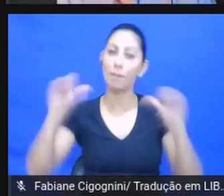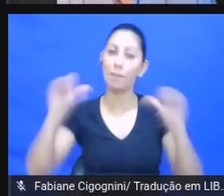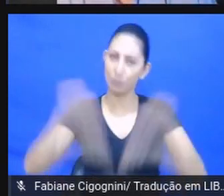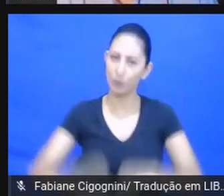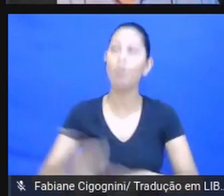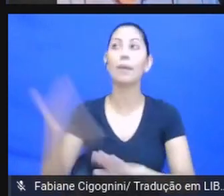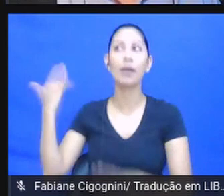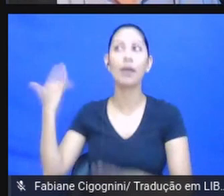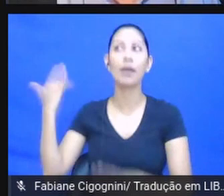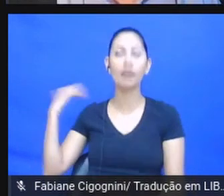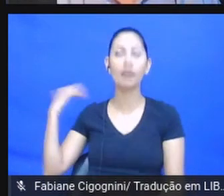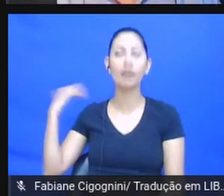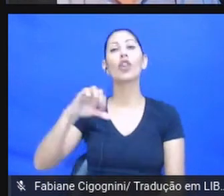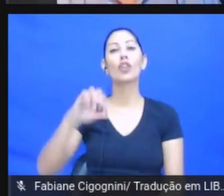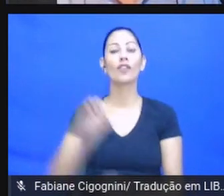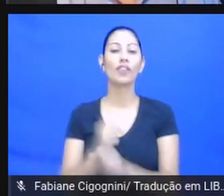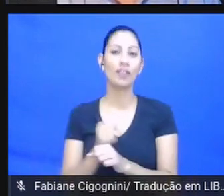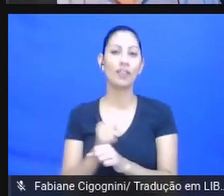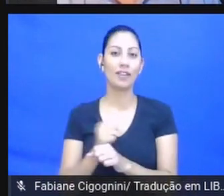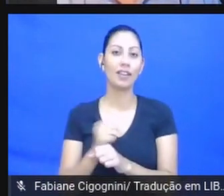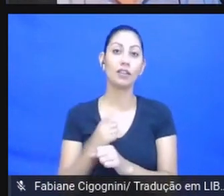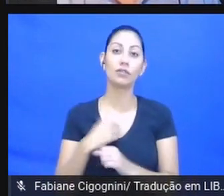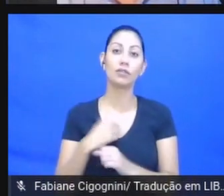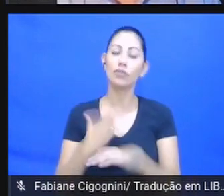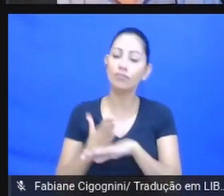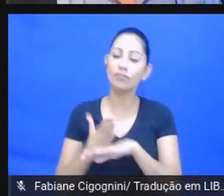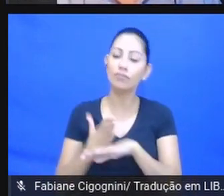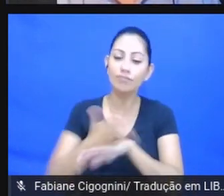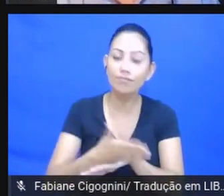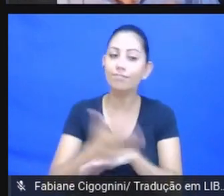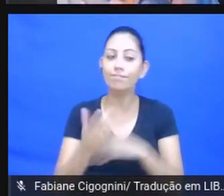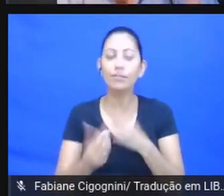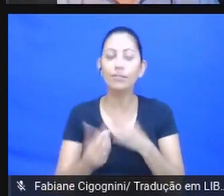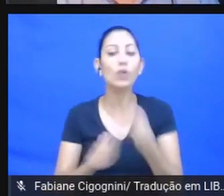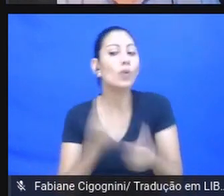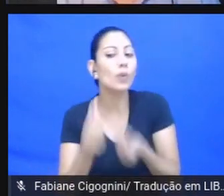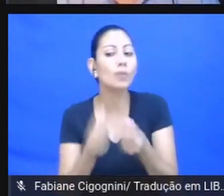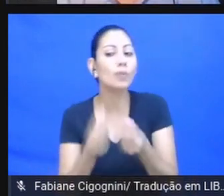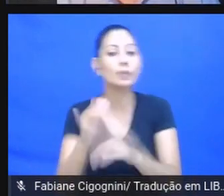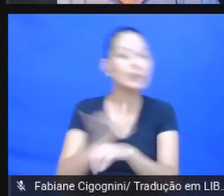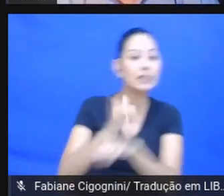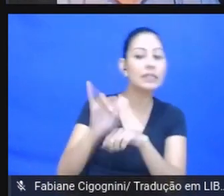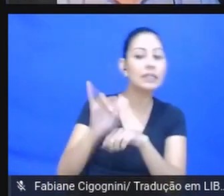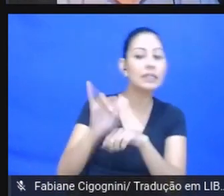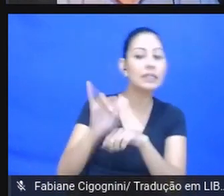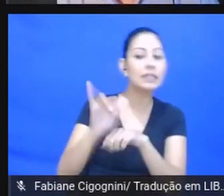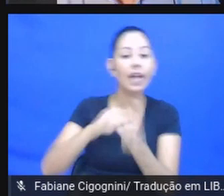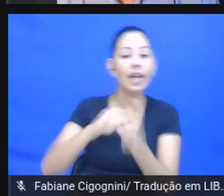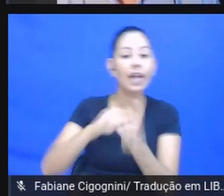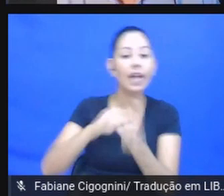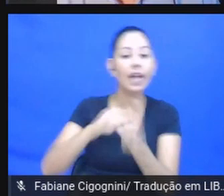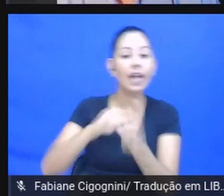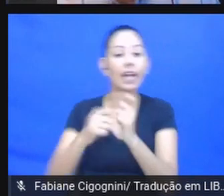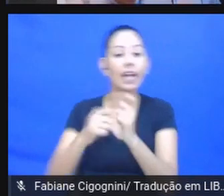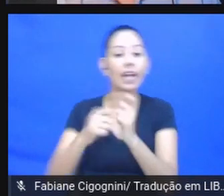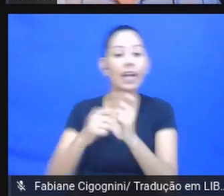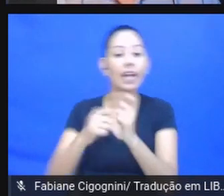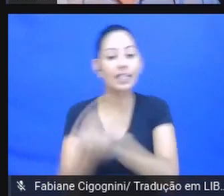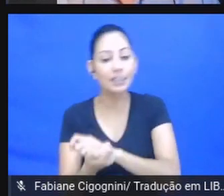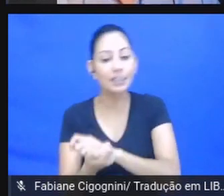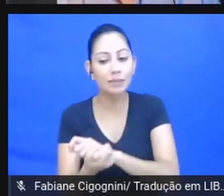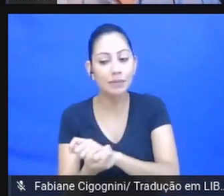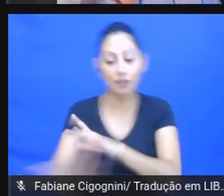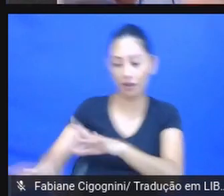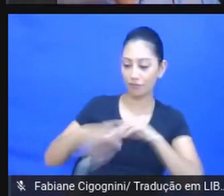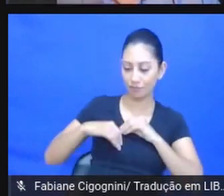ir no online e ver que ele funciona e que é interessante. O que me enganei era que eu